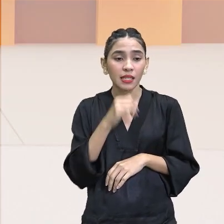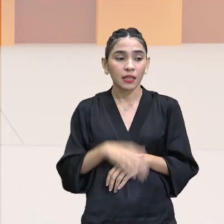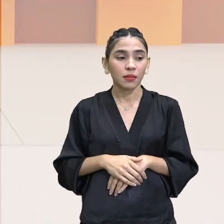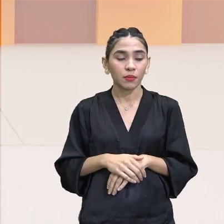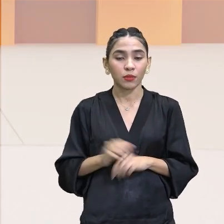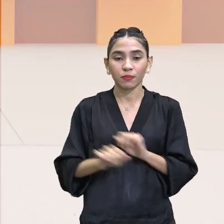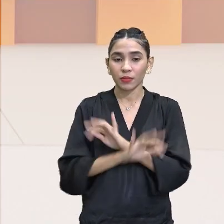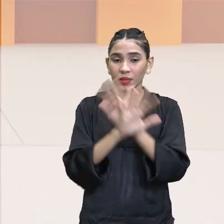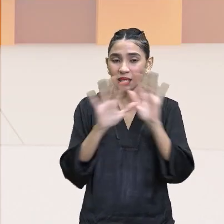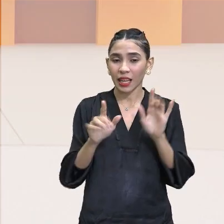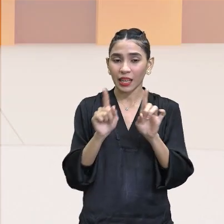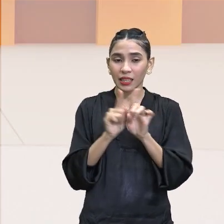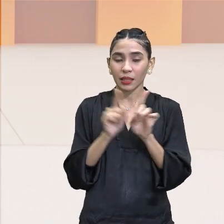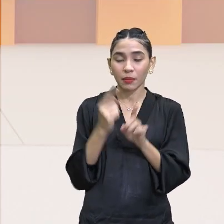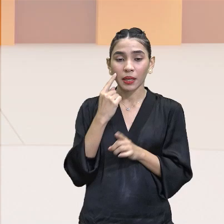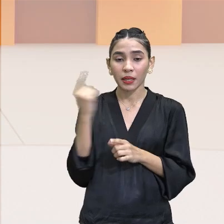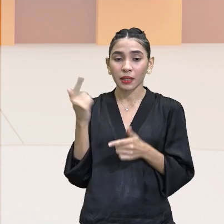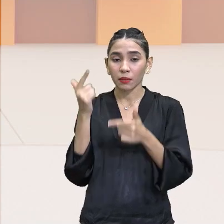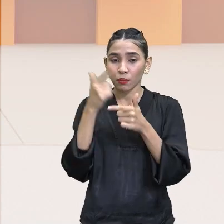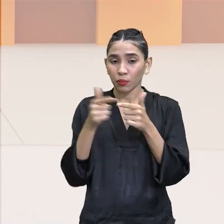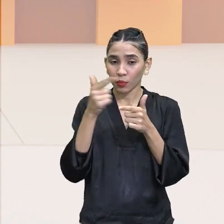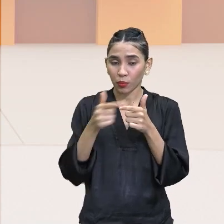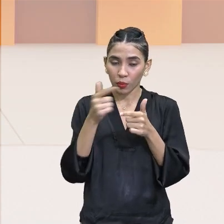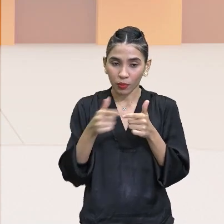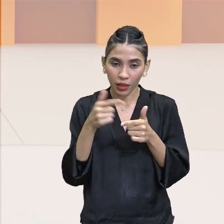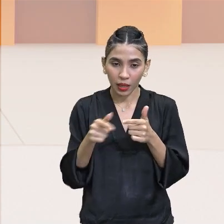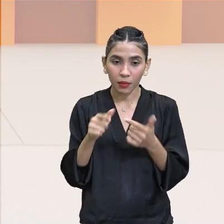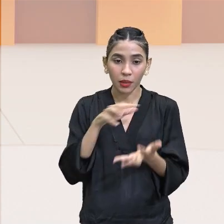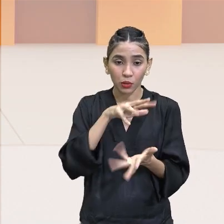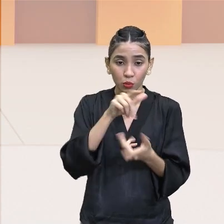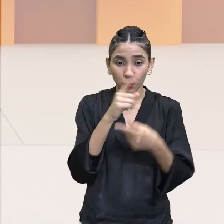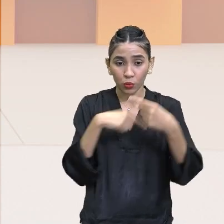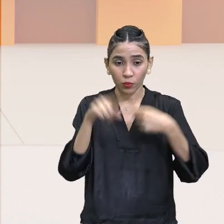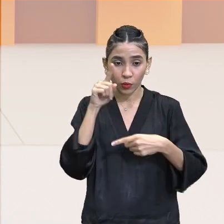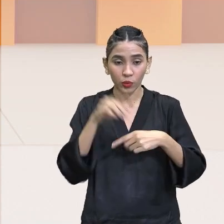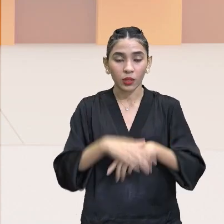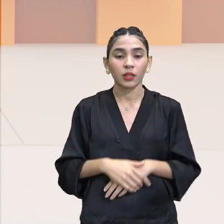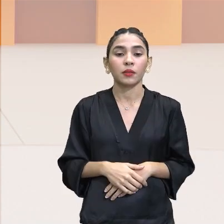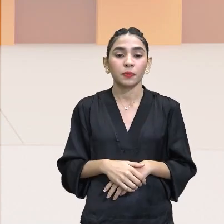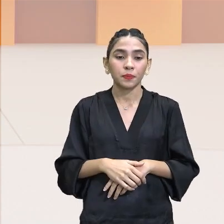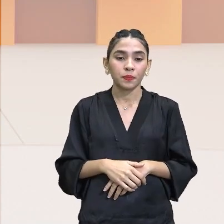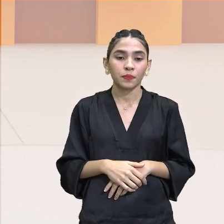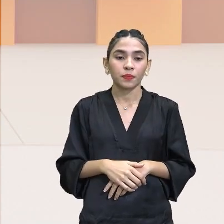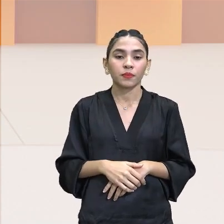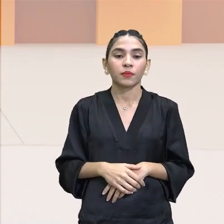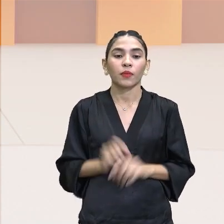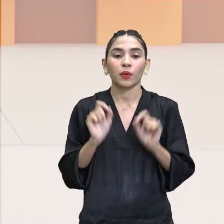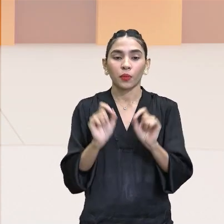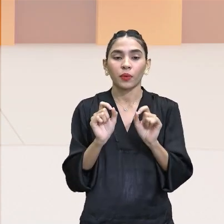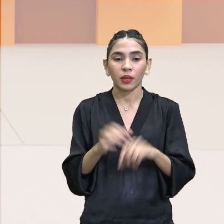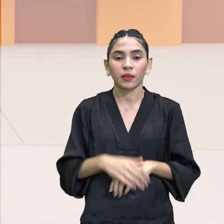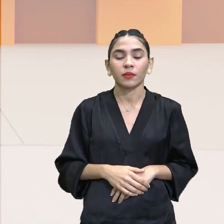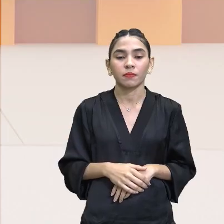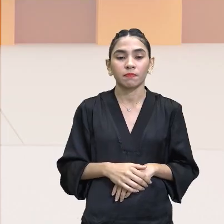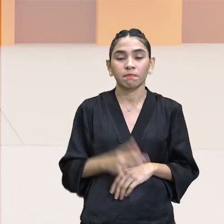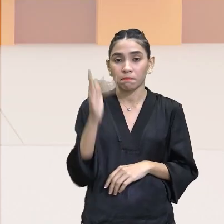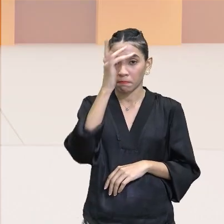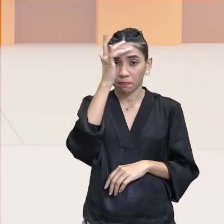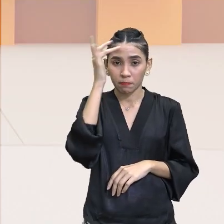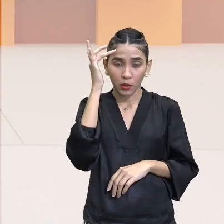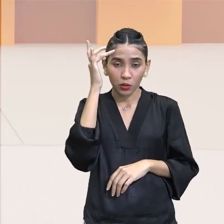muito clássica desses problemas da globalização, do mundo globalizado, é que só quem